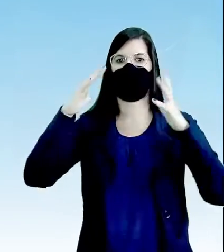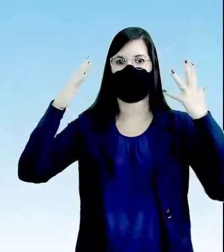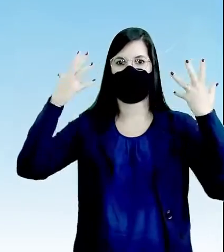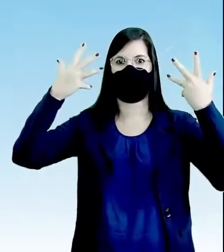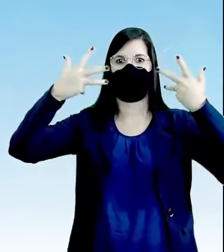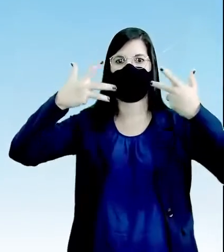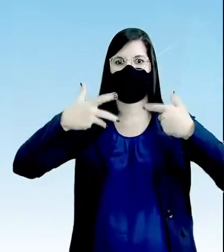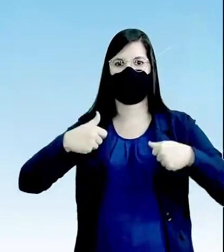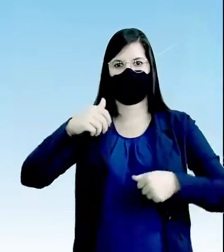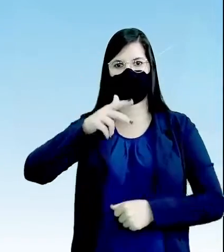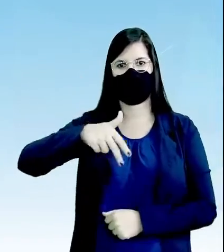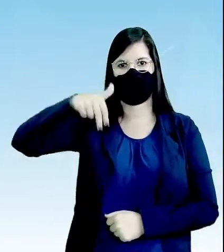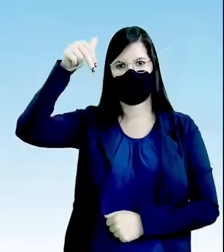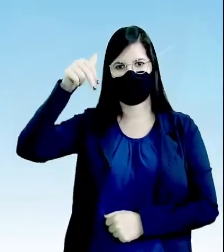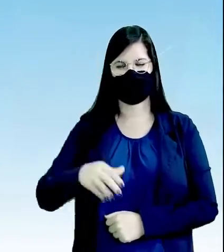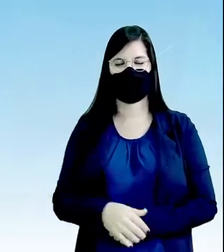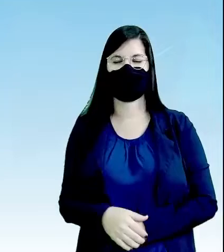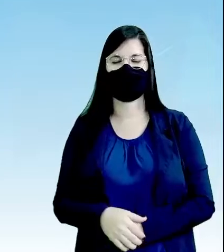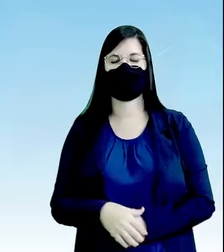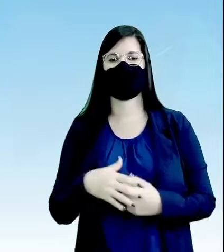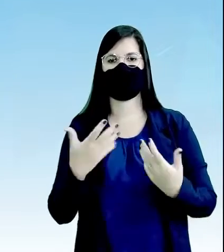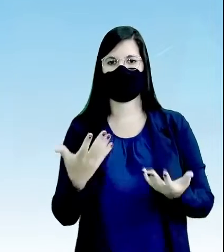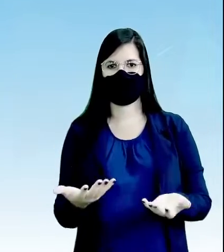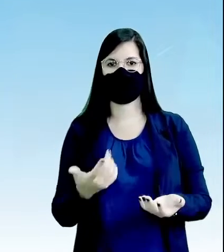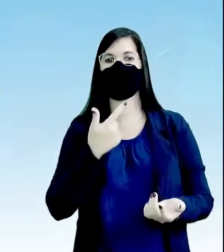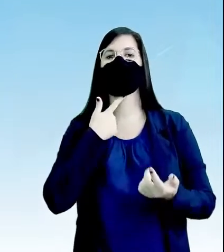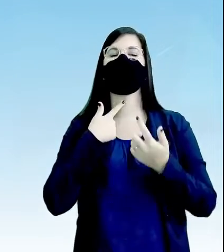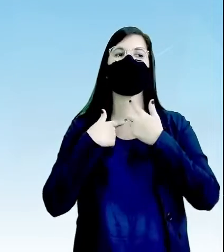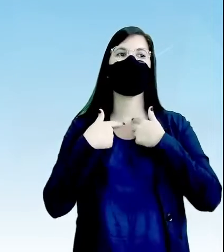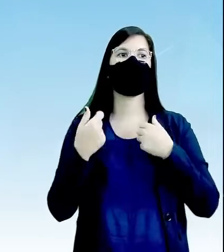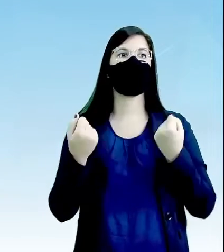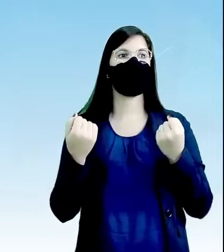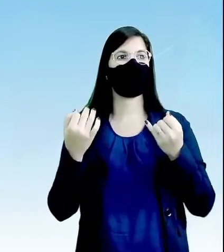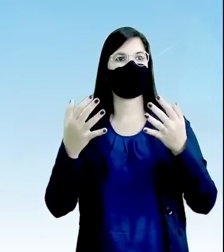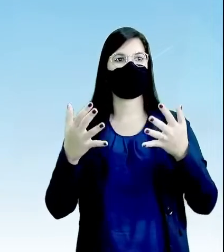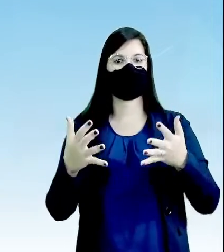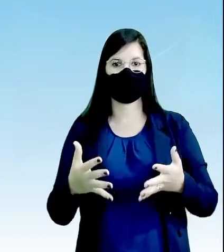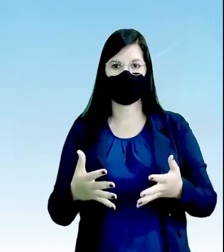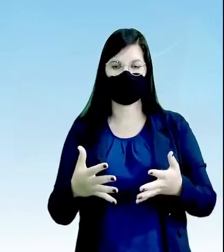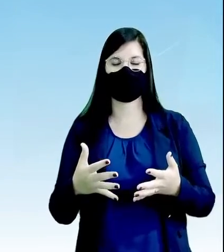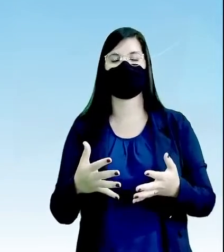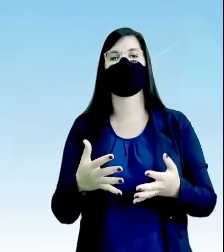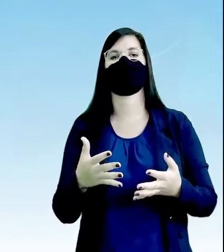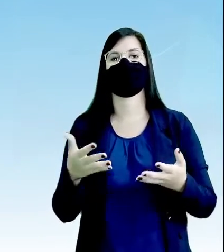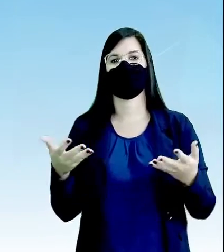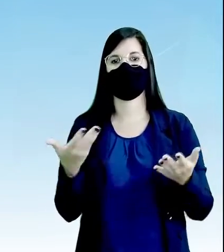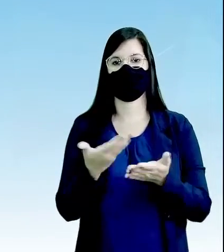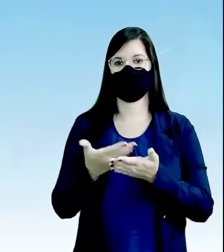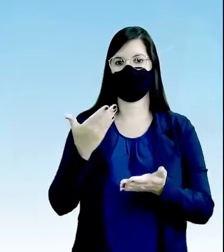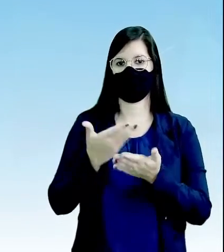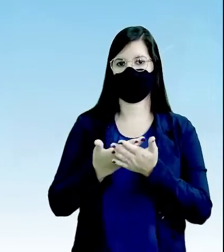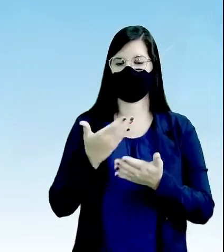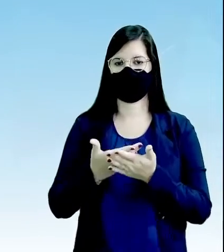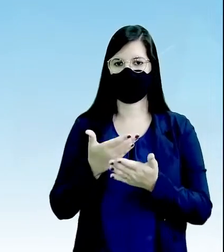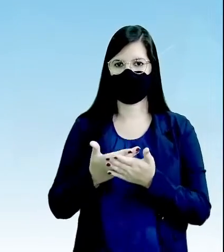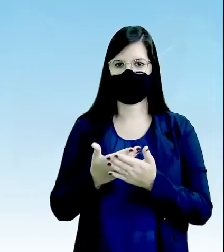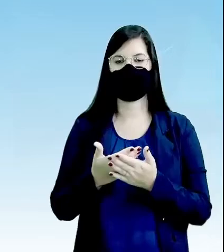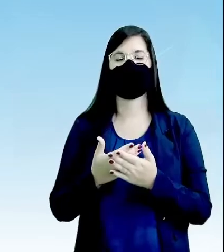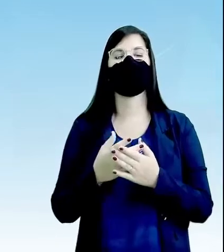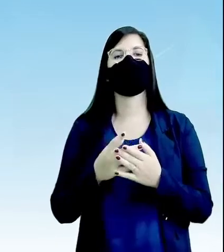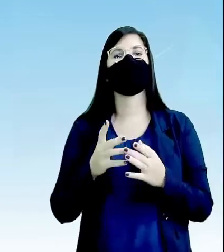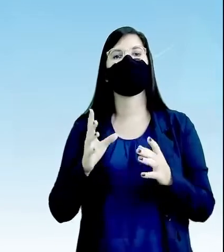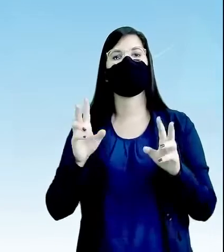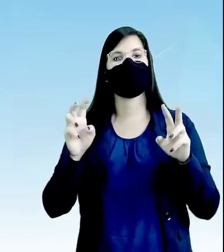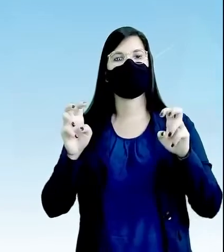do Norte. Professor, também eu gostaria já de salientar que esse ponto aqui, nós estamos estudando, é claro, um ponto de